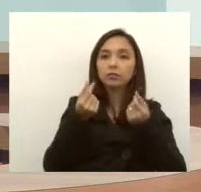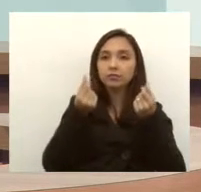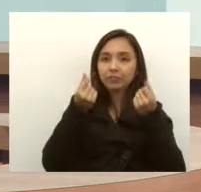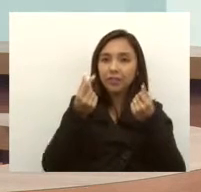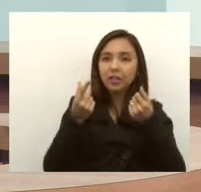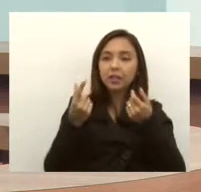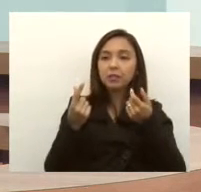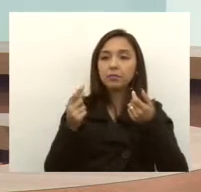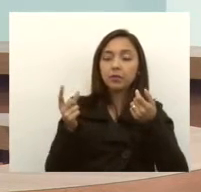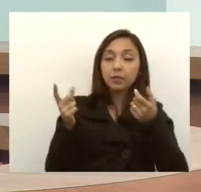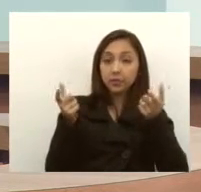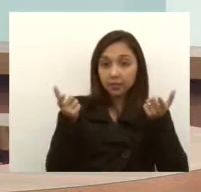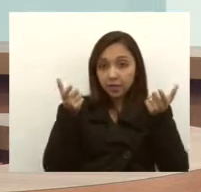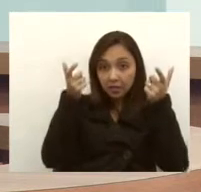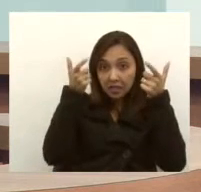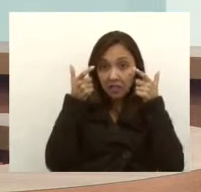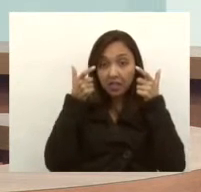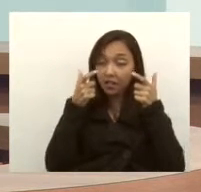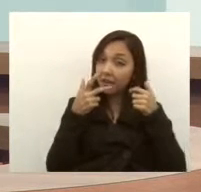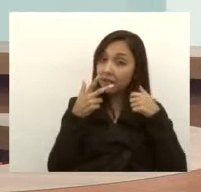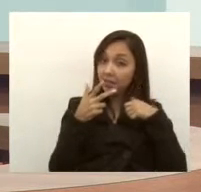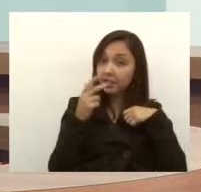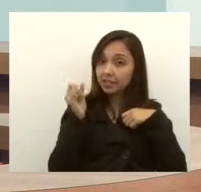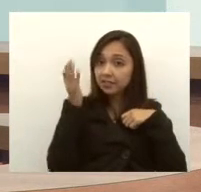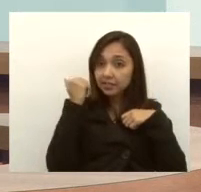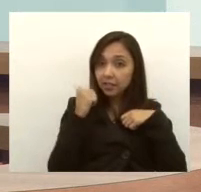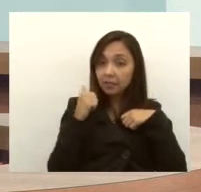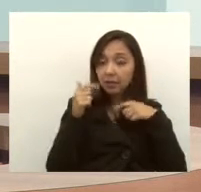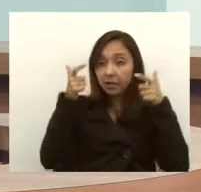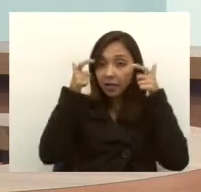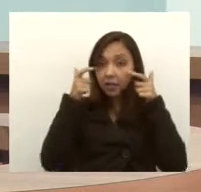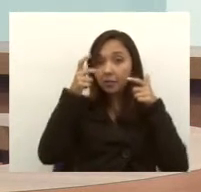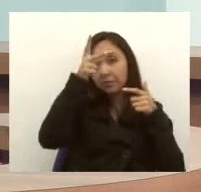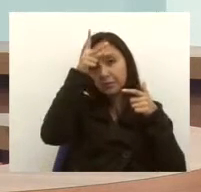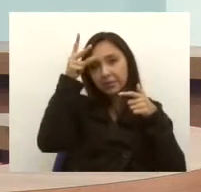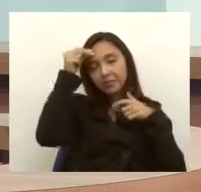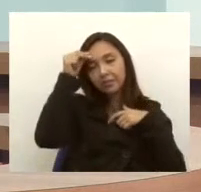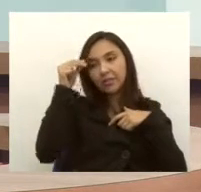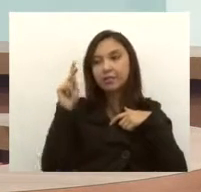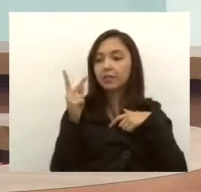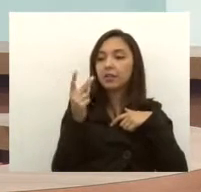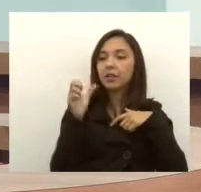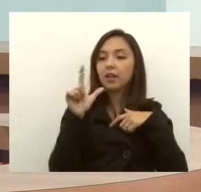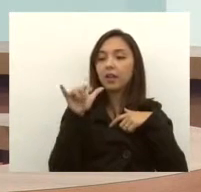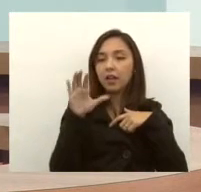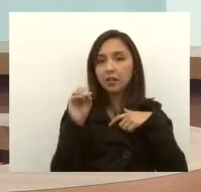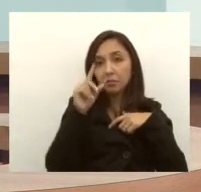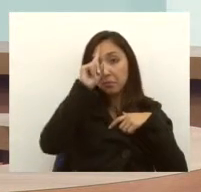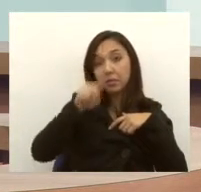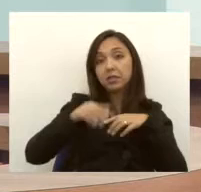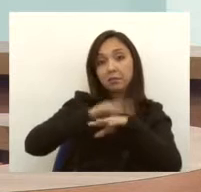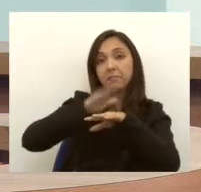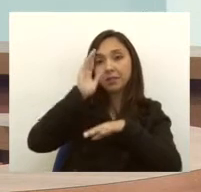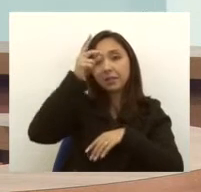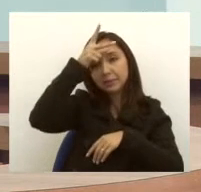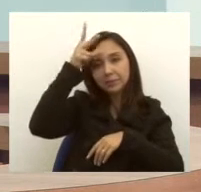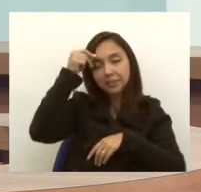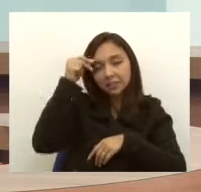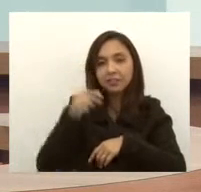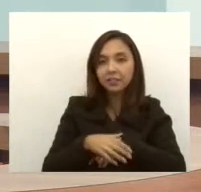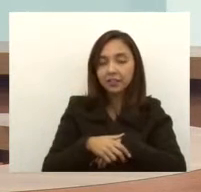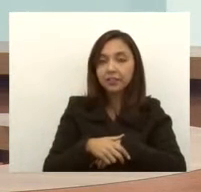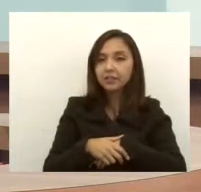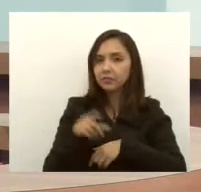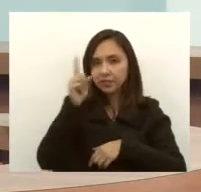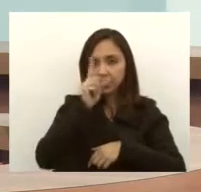que ele é o rei, sabia disso? Ele é o rei da prefeitura. O Hélio Arantes manda mais do que o prefeito. Verdade,